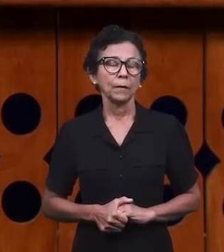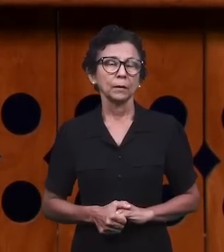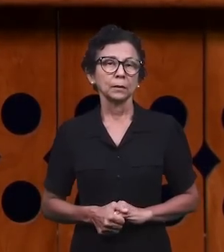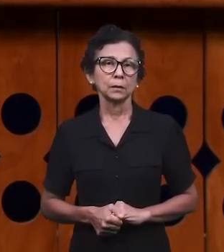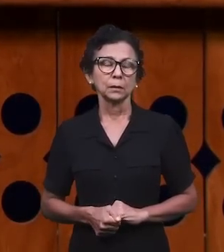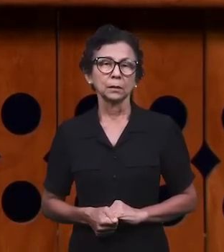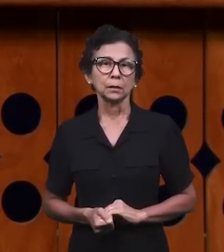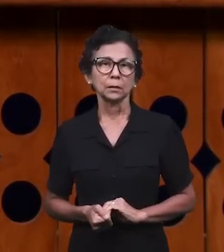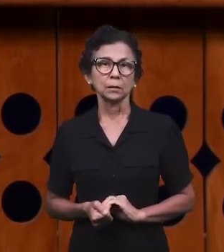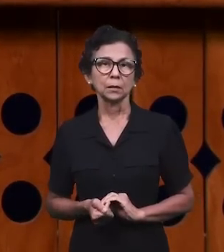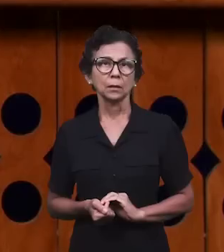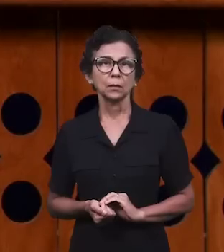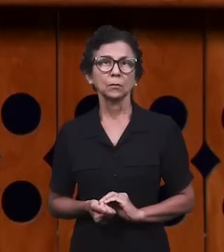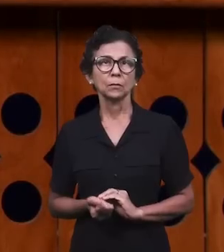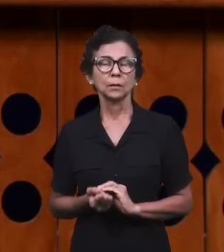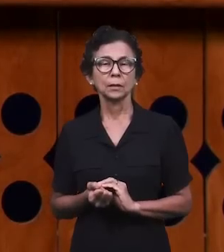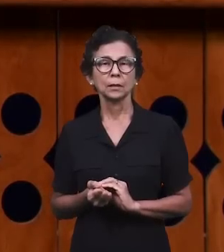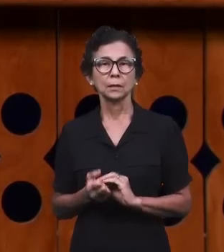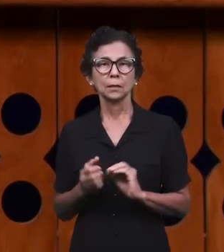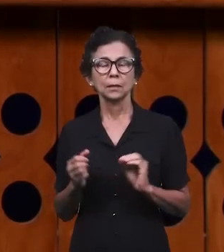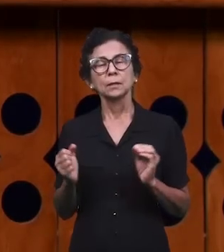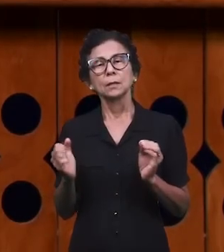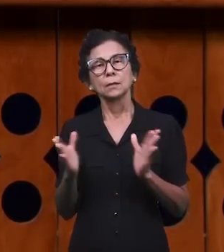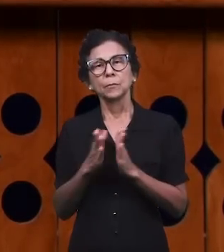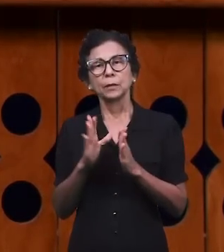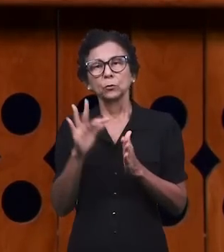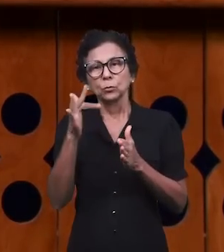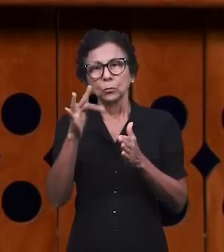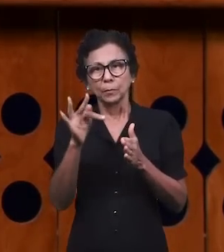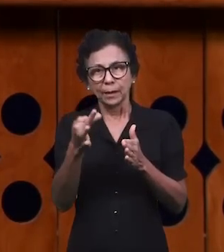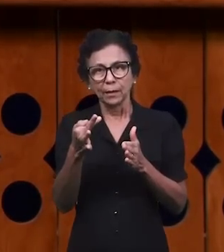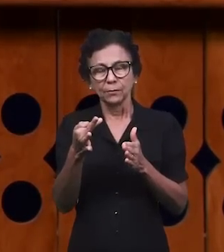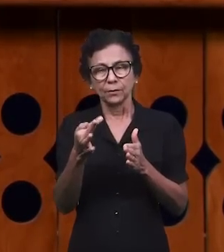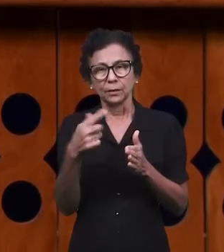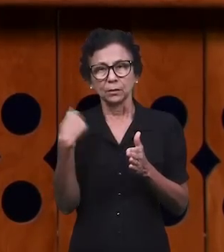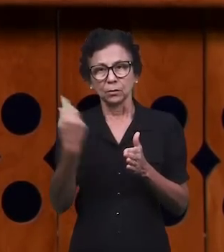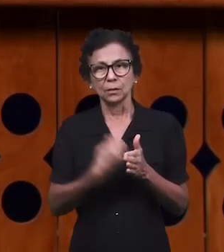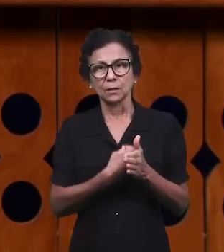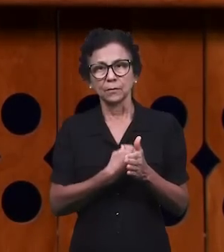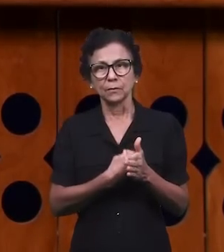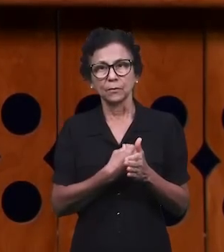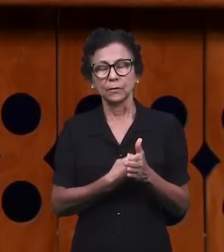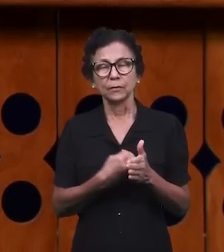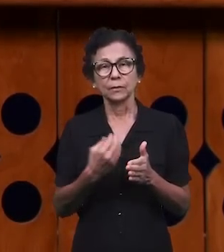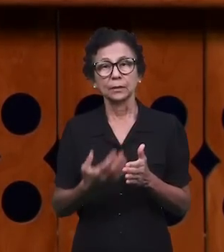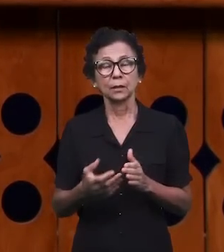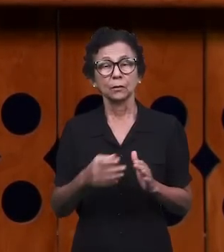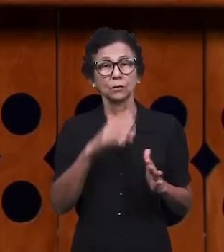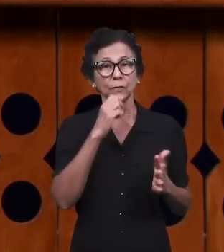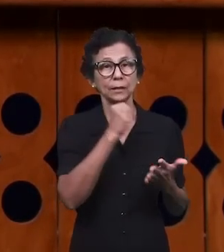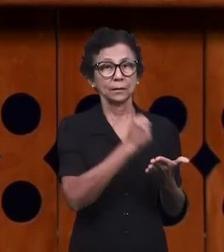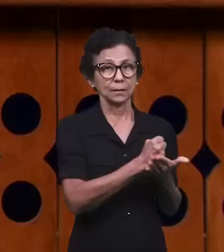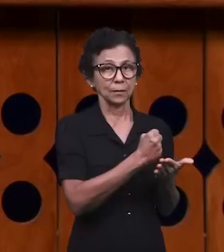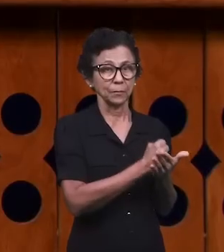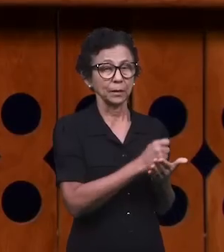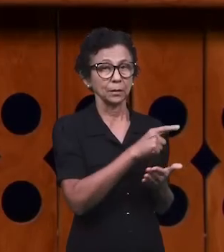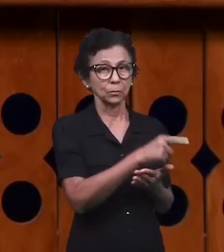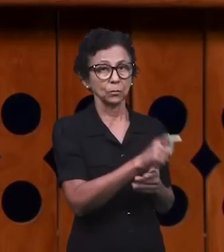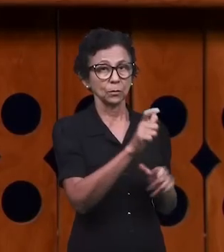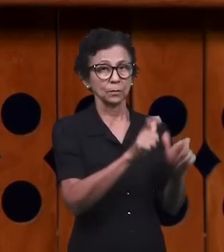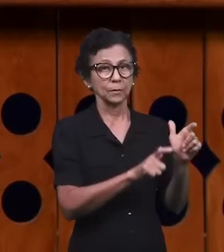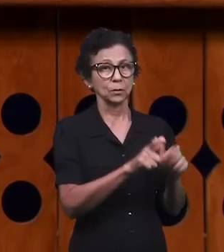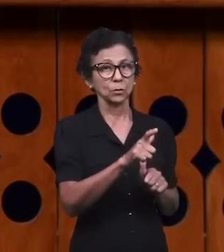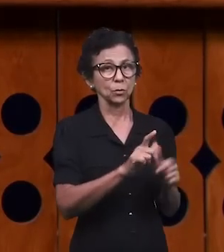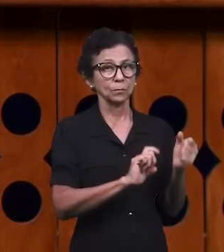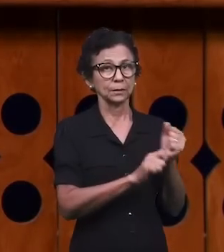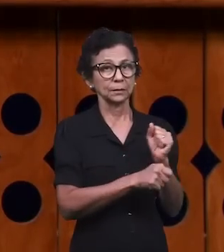hora que nós estamos vivendo, só se descobriu, quero dizer, eles só descobriram o mistério na última hora antes do pôr do sol. Você